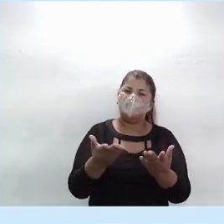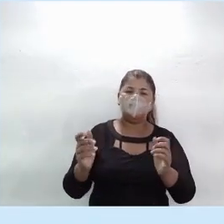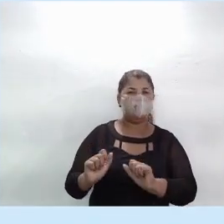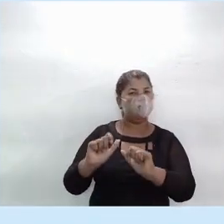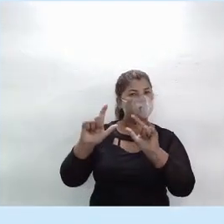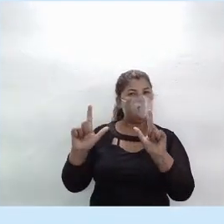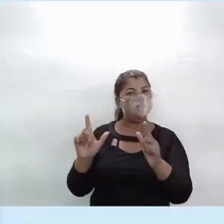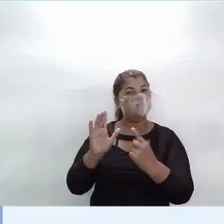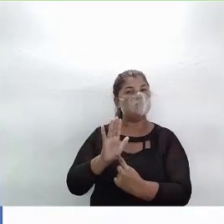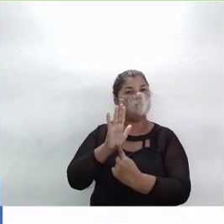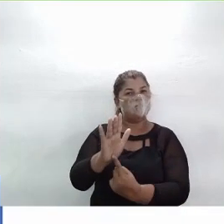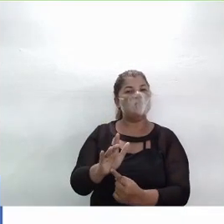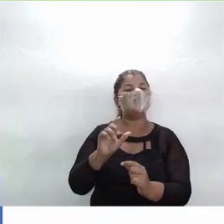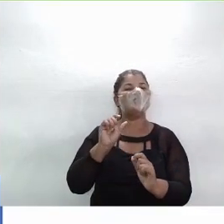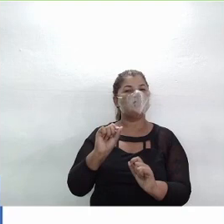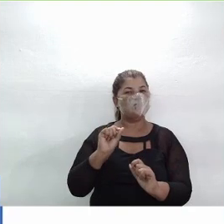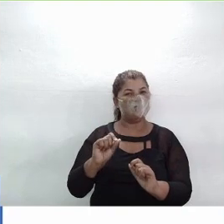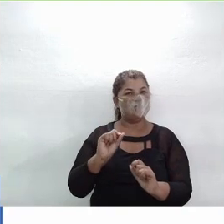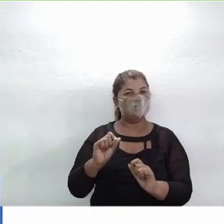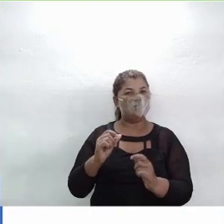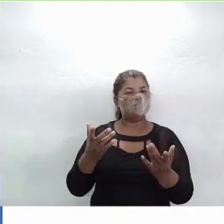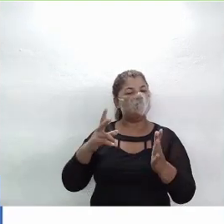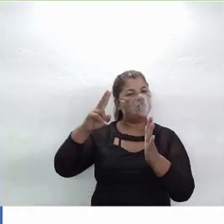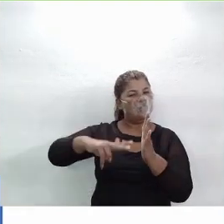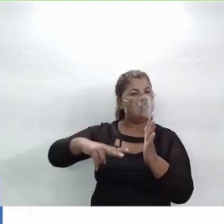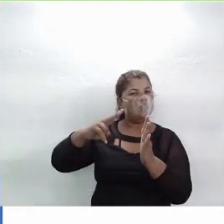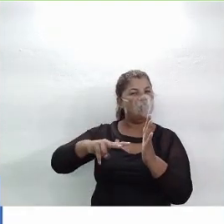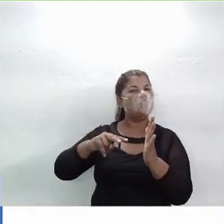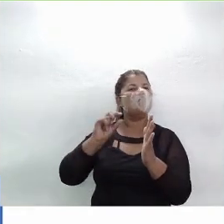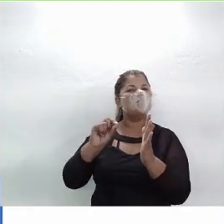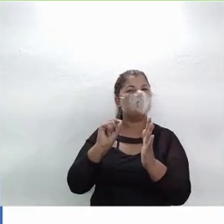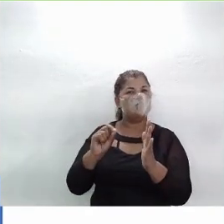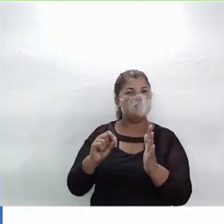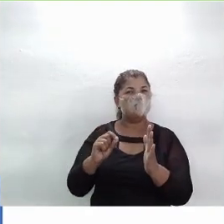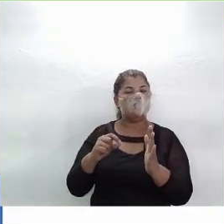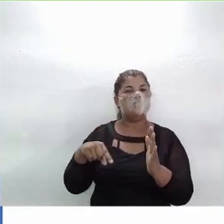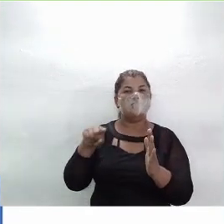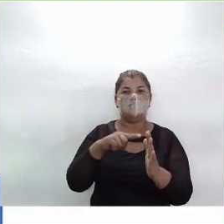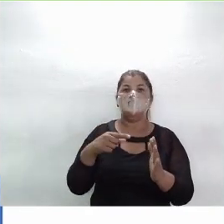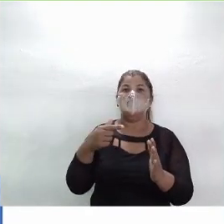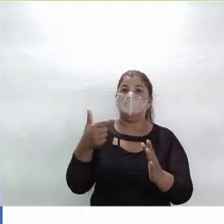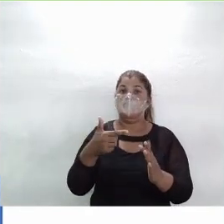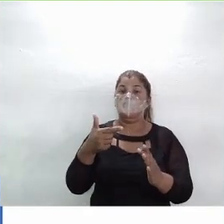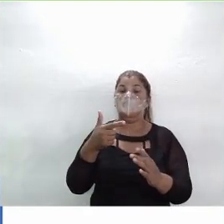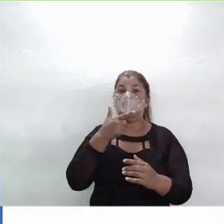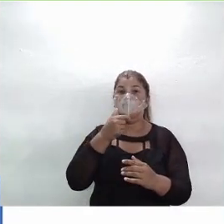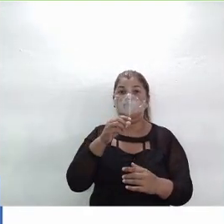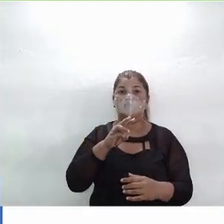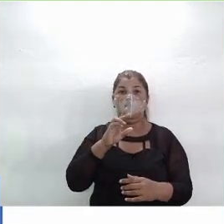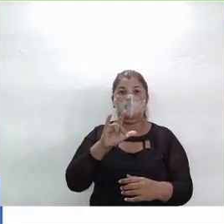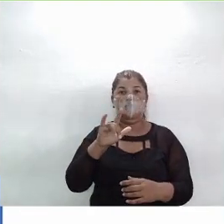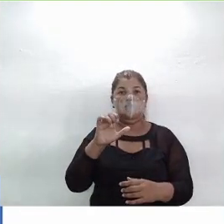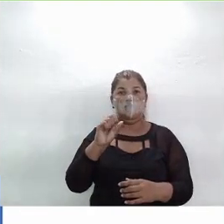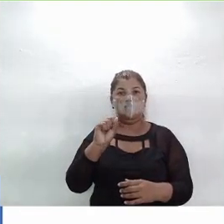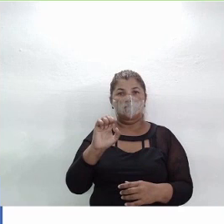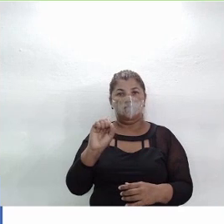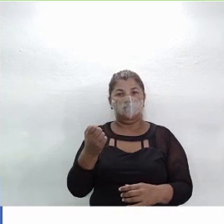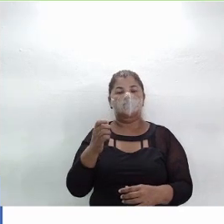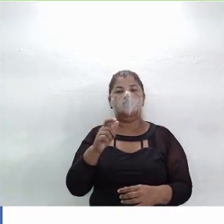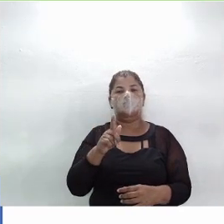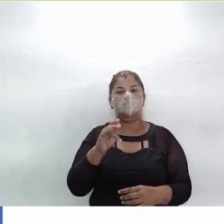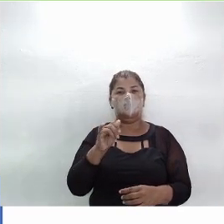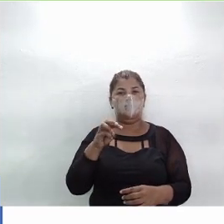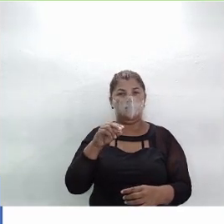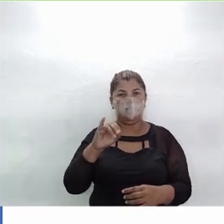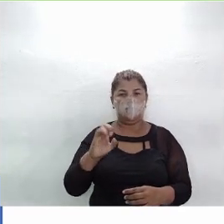temos ainda, gostaria que vocês lessem e observassem o seguinte. Segundo Ulisses Guimarães, que foi esse, certo, legislador